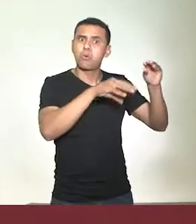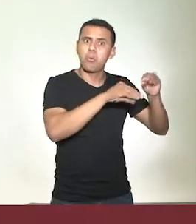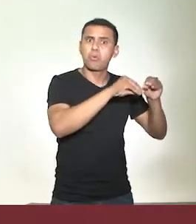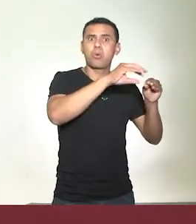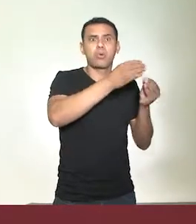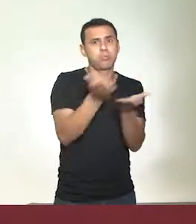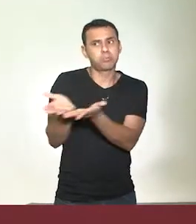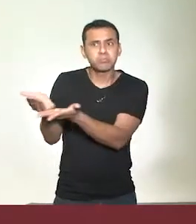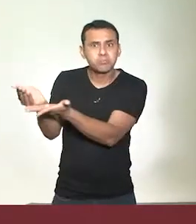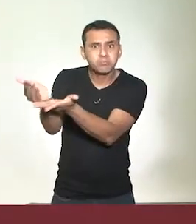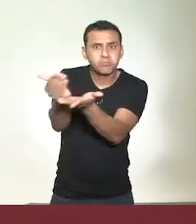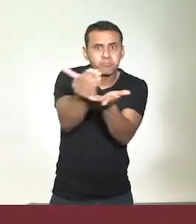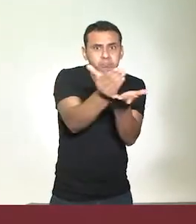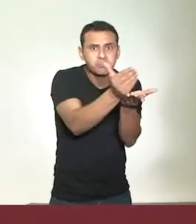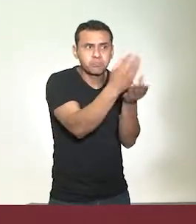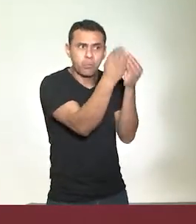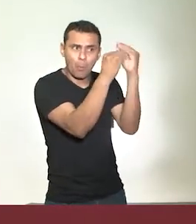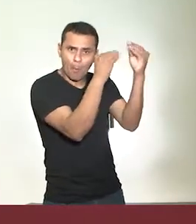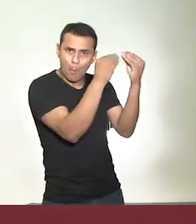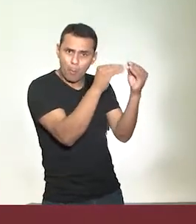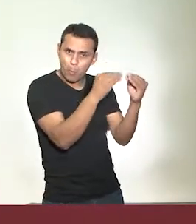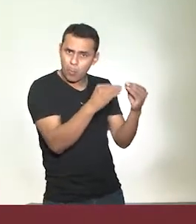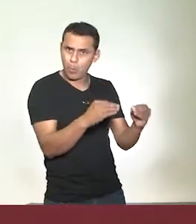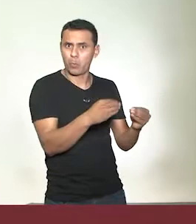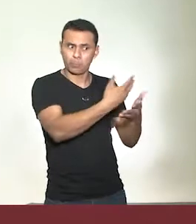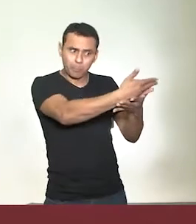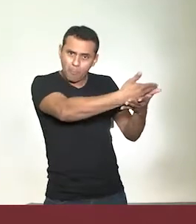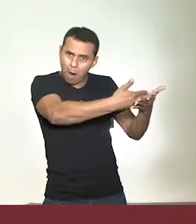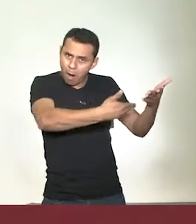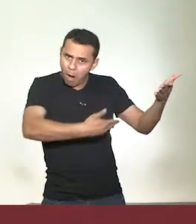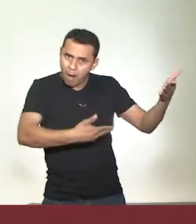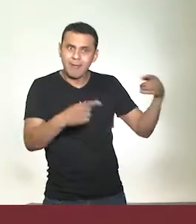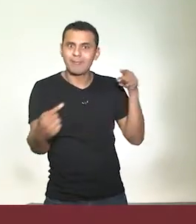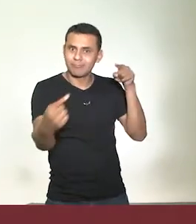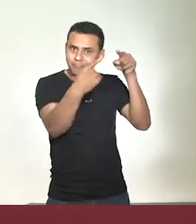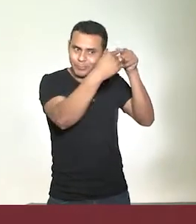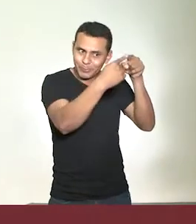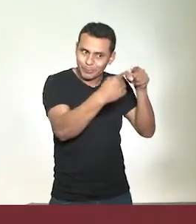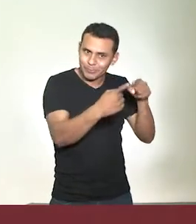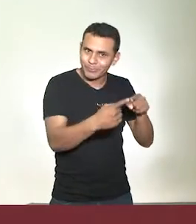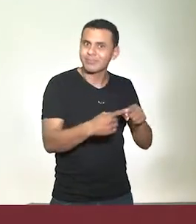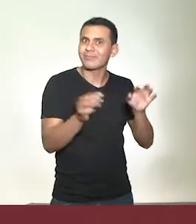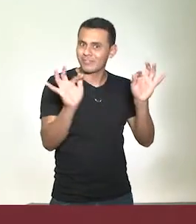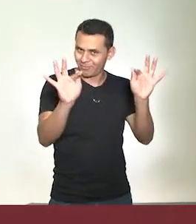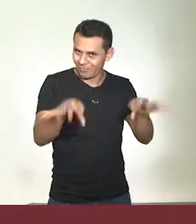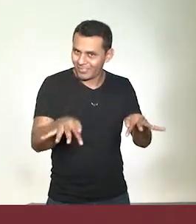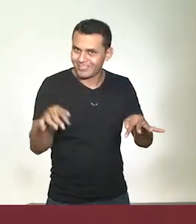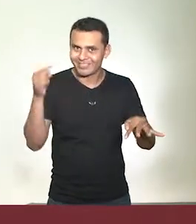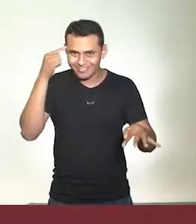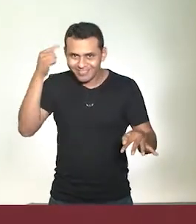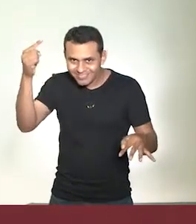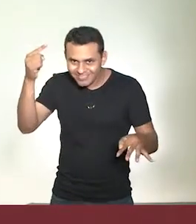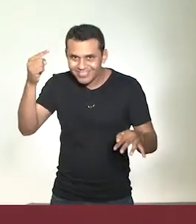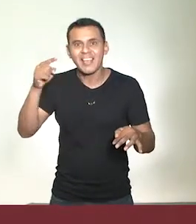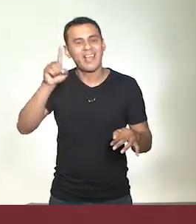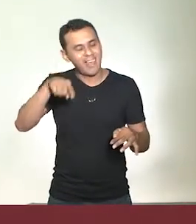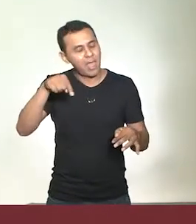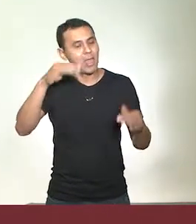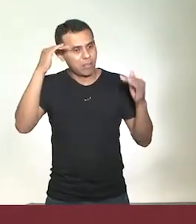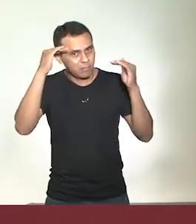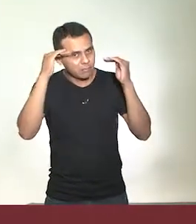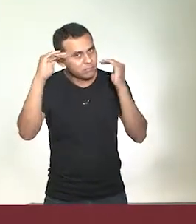aglutinadas todos esses projetos nesses outro atender a esses objetivos finais Então são essas